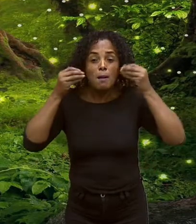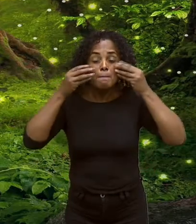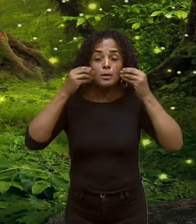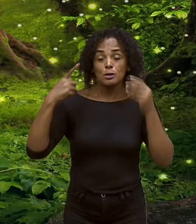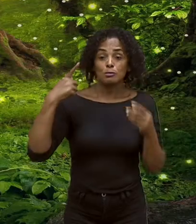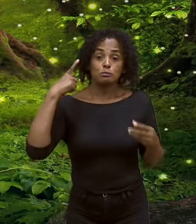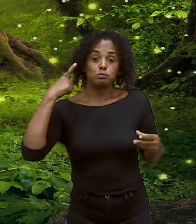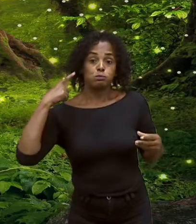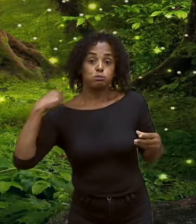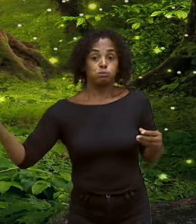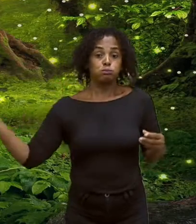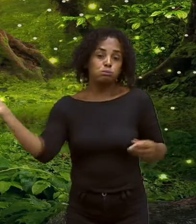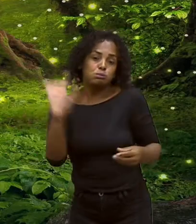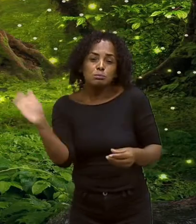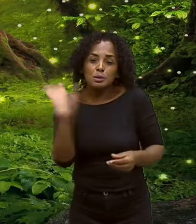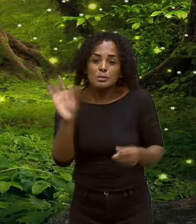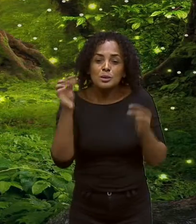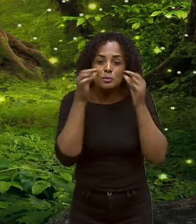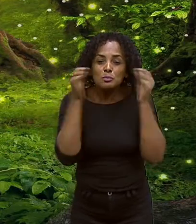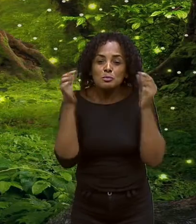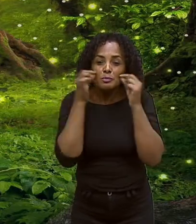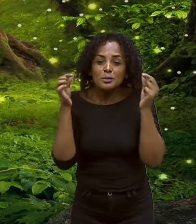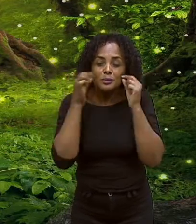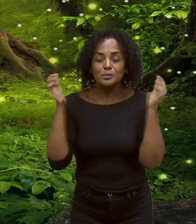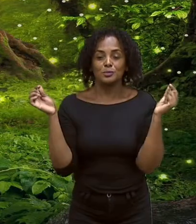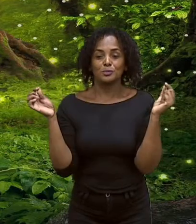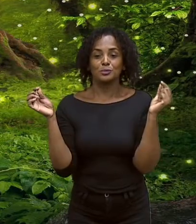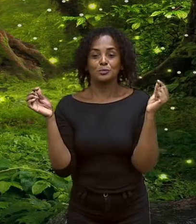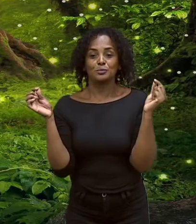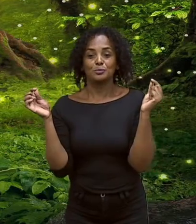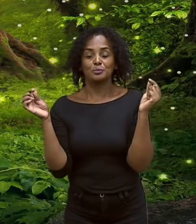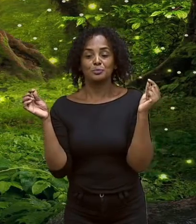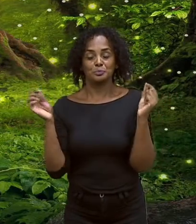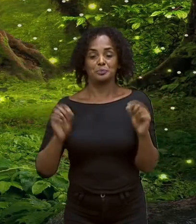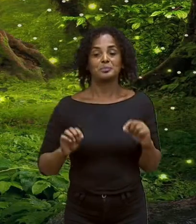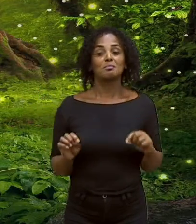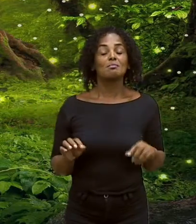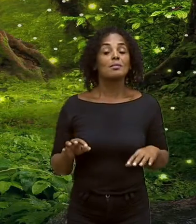raposa. "Adeus, ratinho! Já me vou."